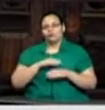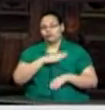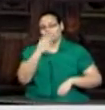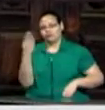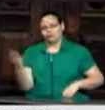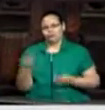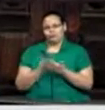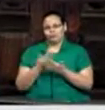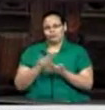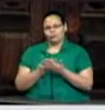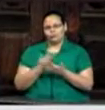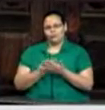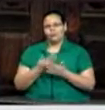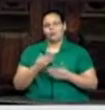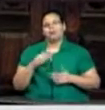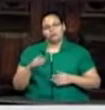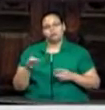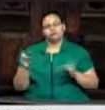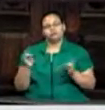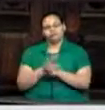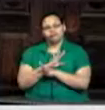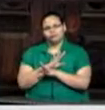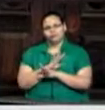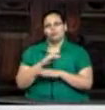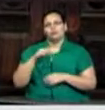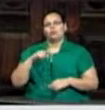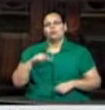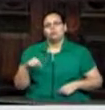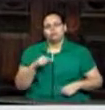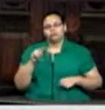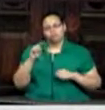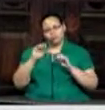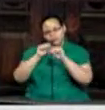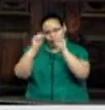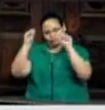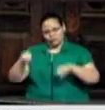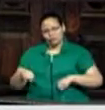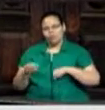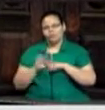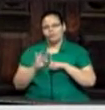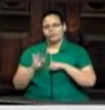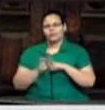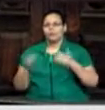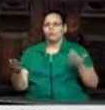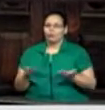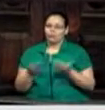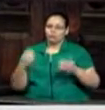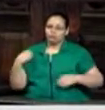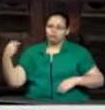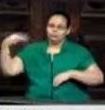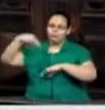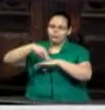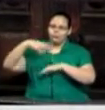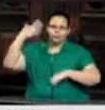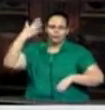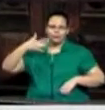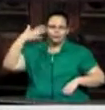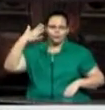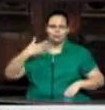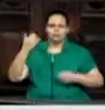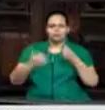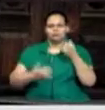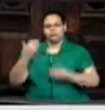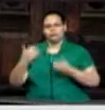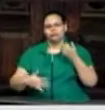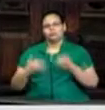de forma completa no nosso sistema FATEC. Então, hoje eu venho à nossa tribuna para